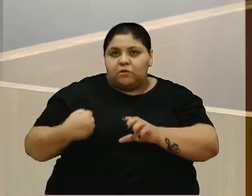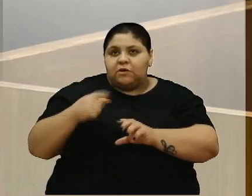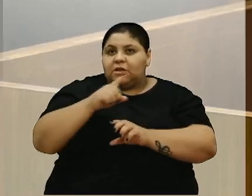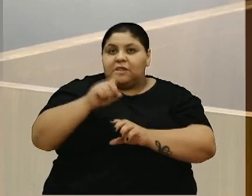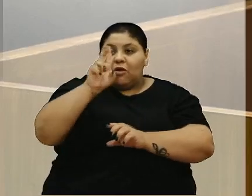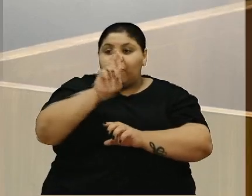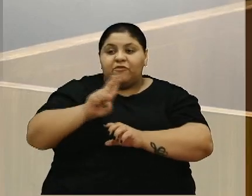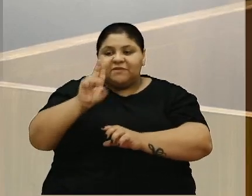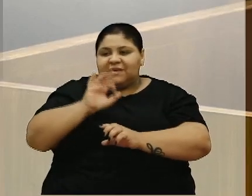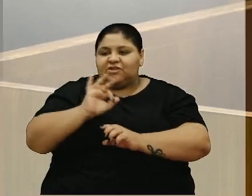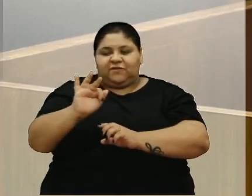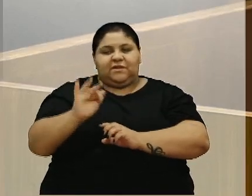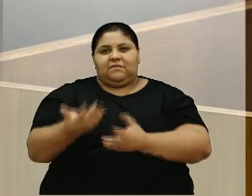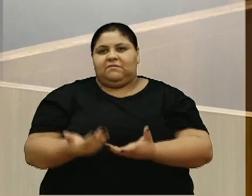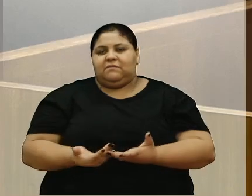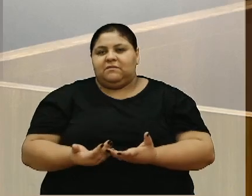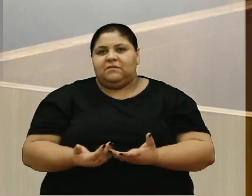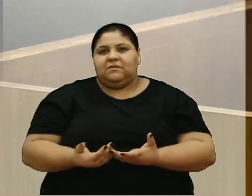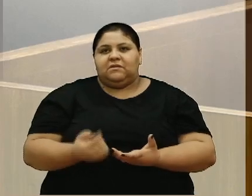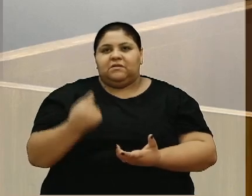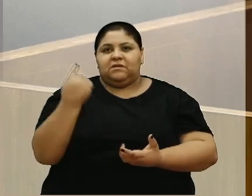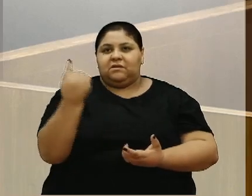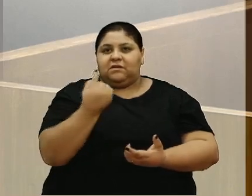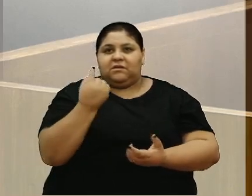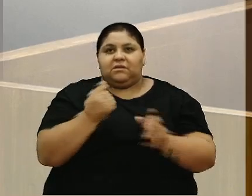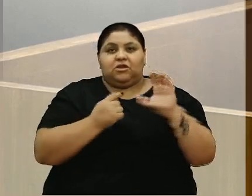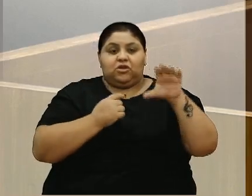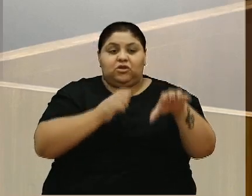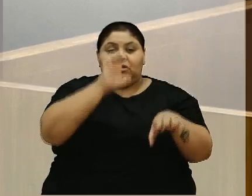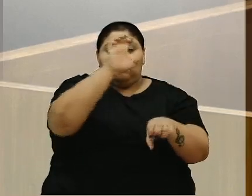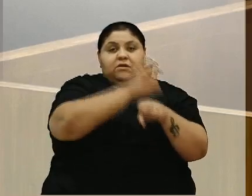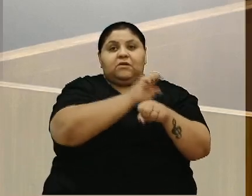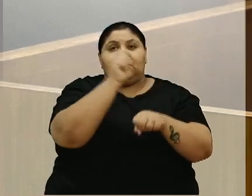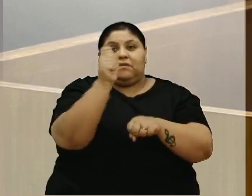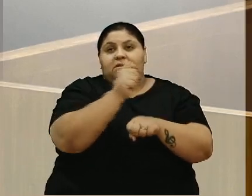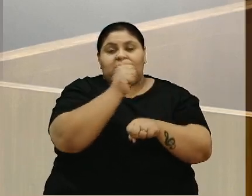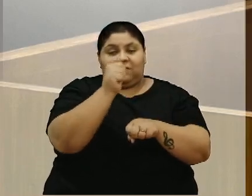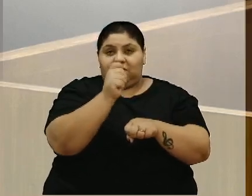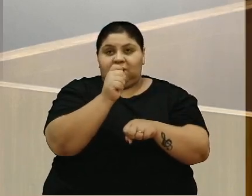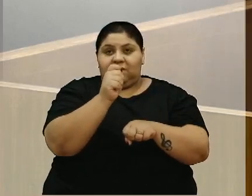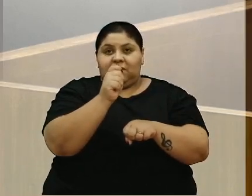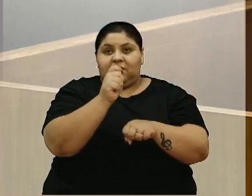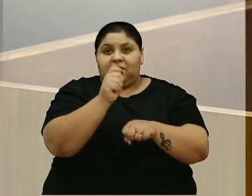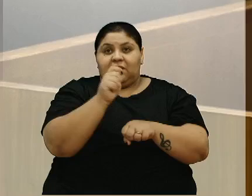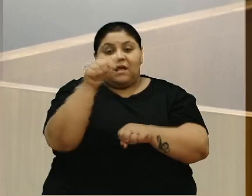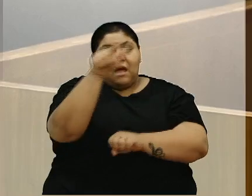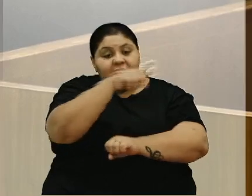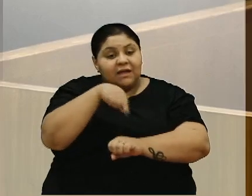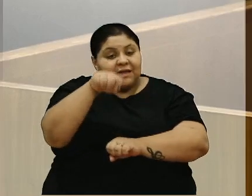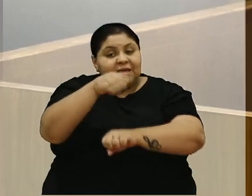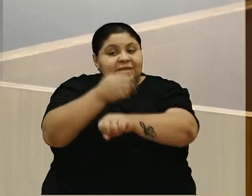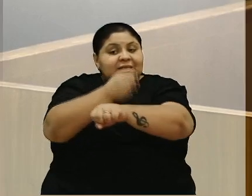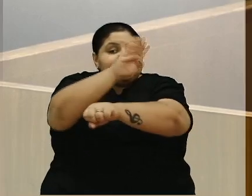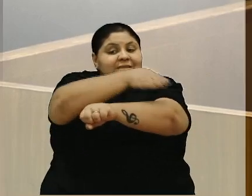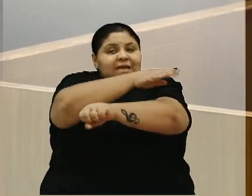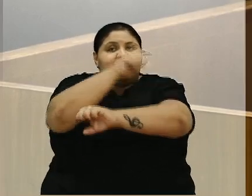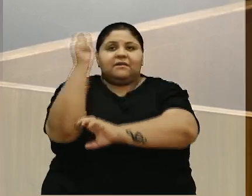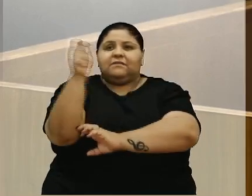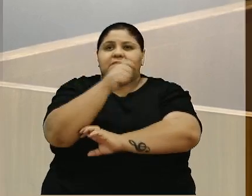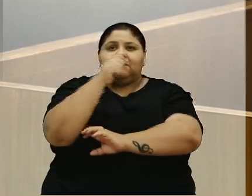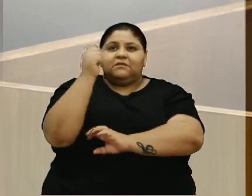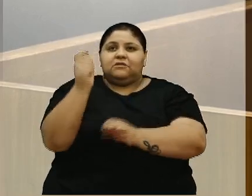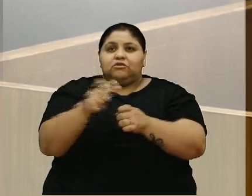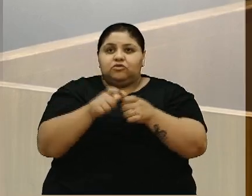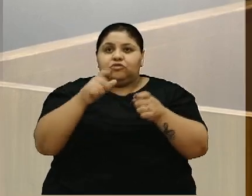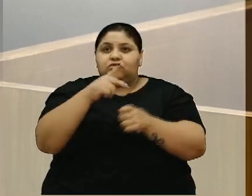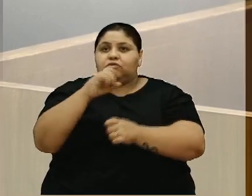universidade federal. E a única região do estado do Rio Grande do Sul que não tem uma universidade federal somos nós, da Serra Gaúcha. Um dos maiores PIBs